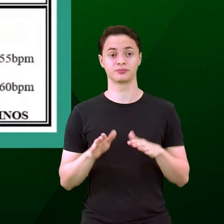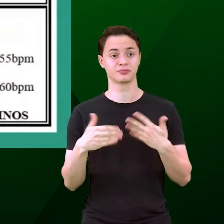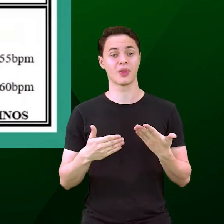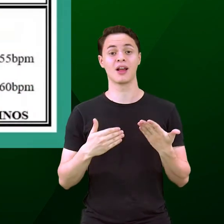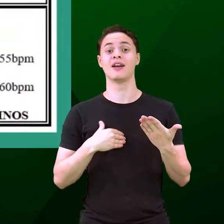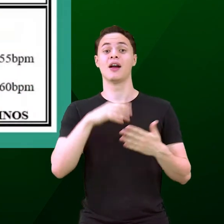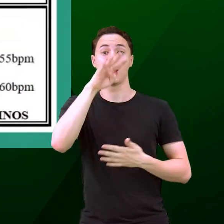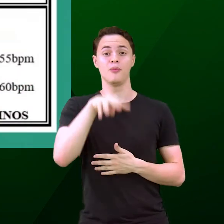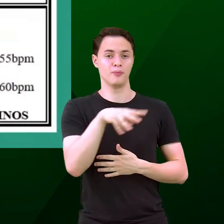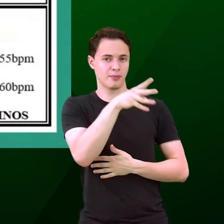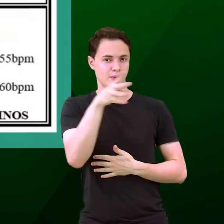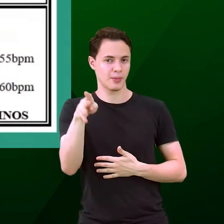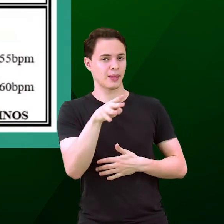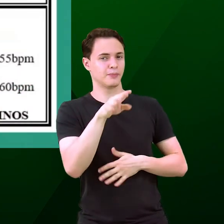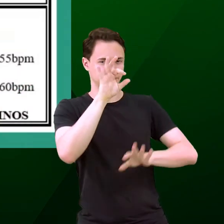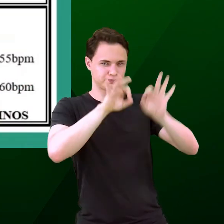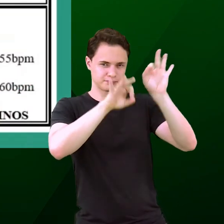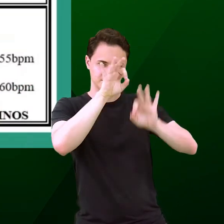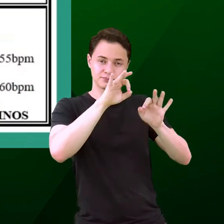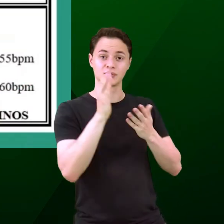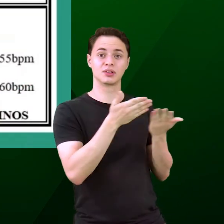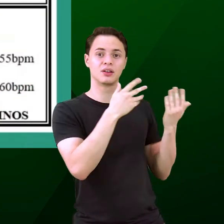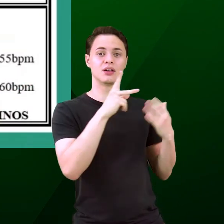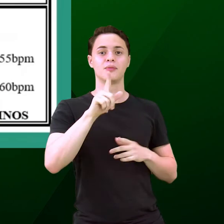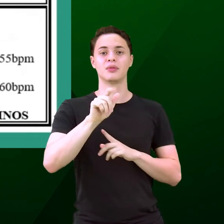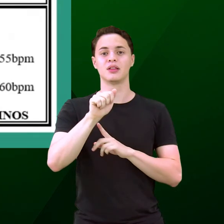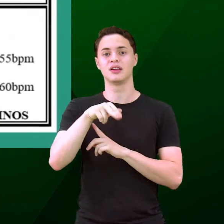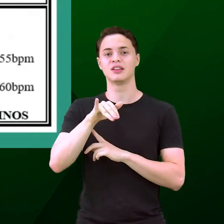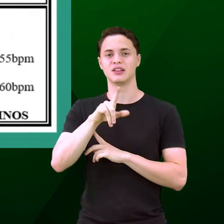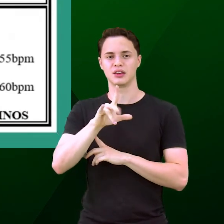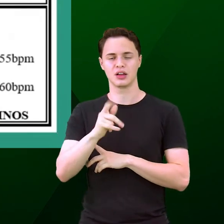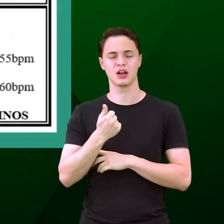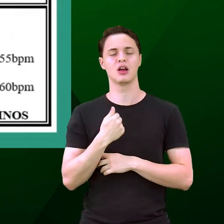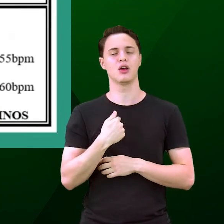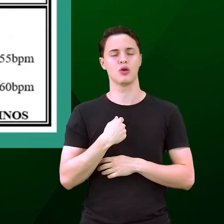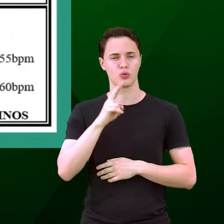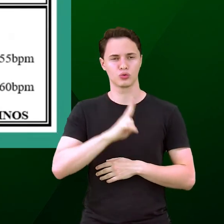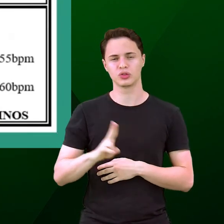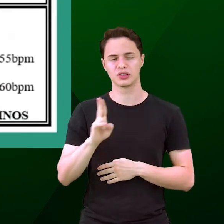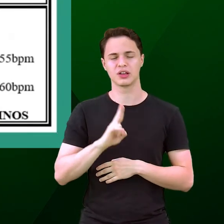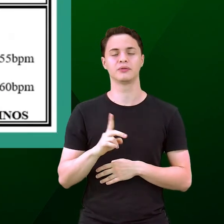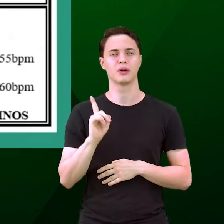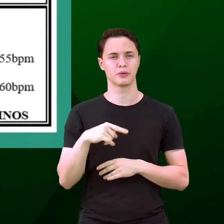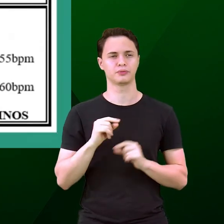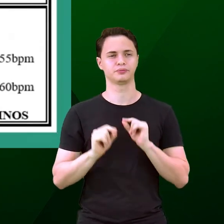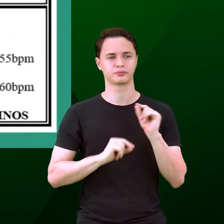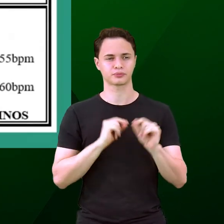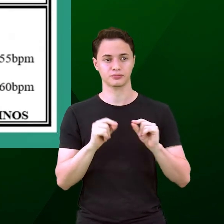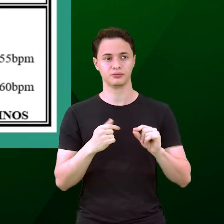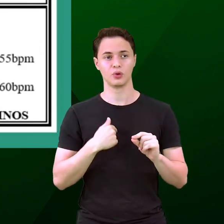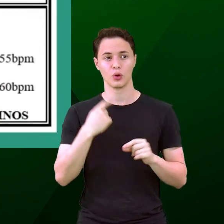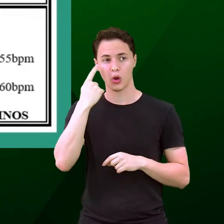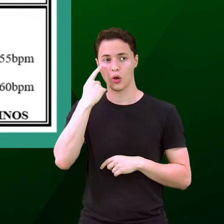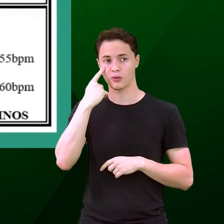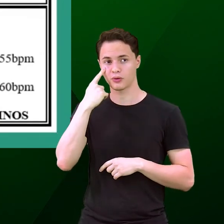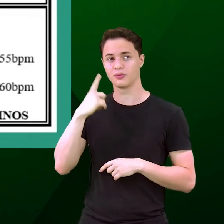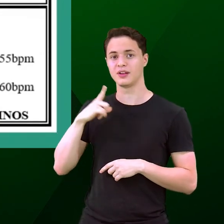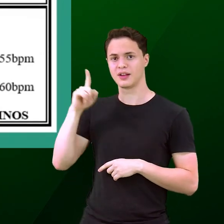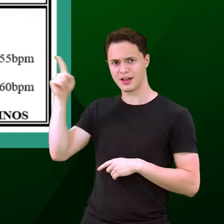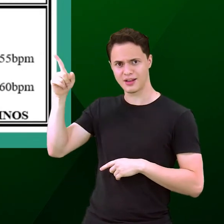um alongamento bem feitinho para todos, tá? Tanto para quem está começando, quanto para quem já